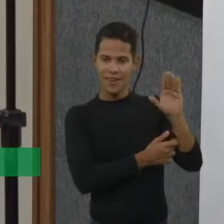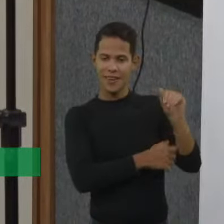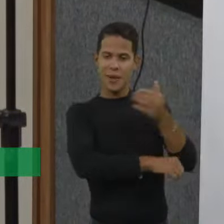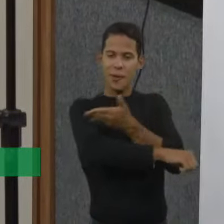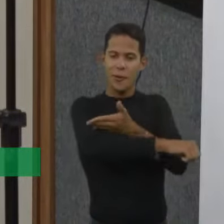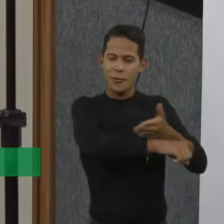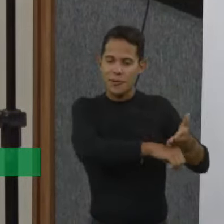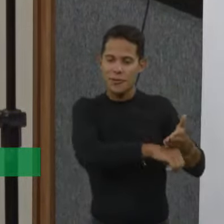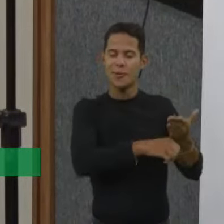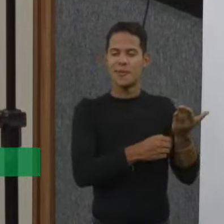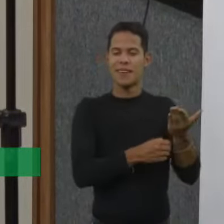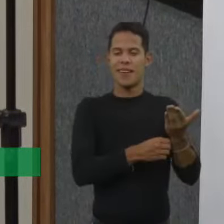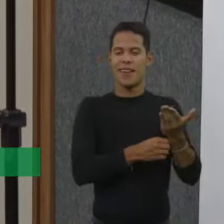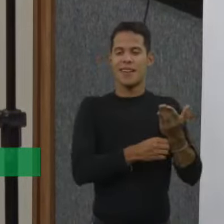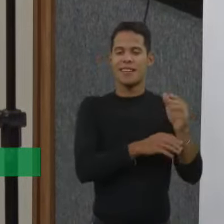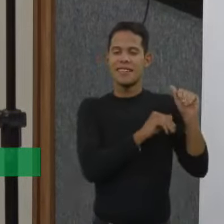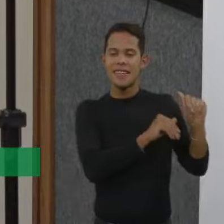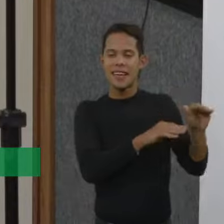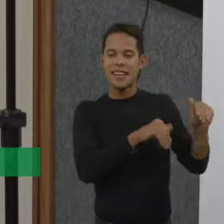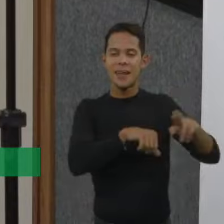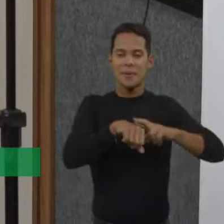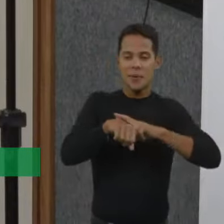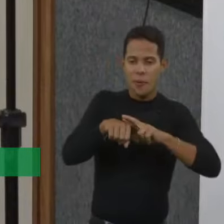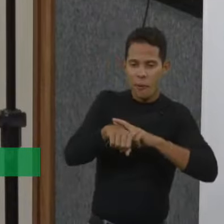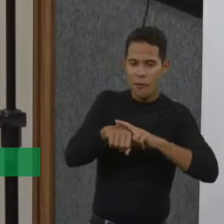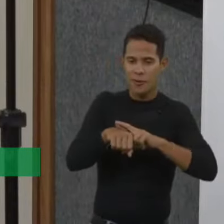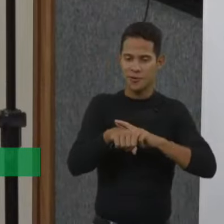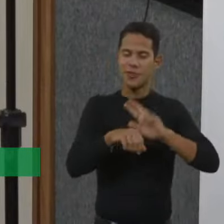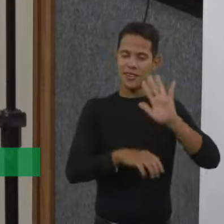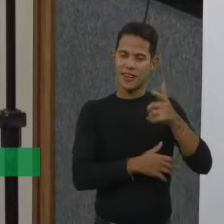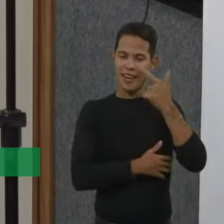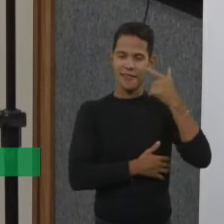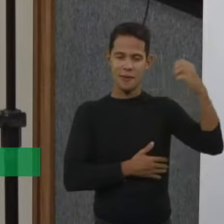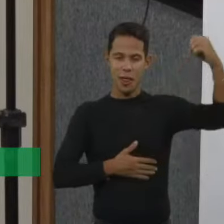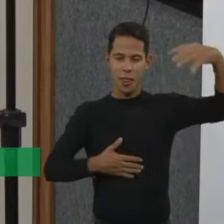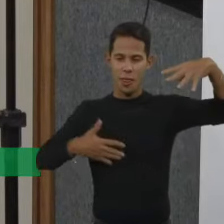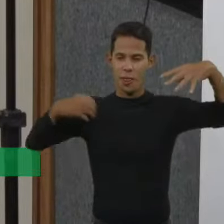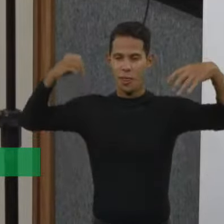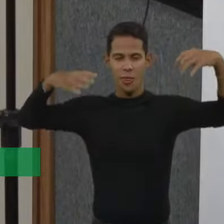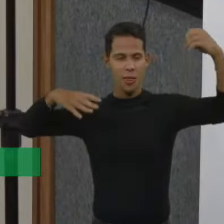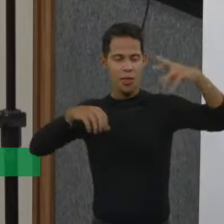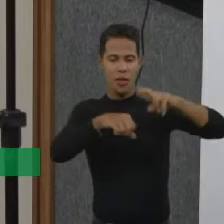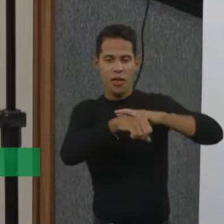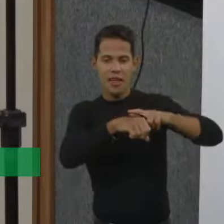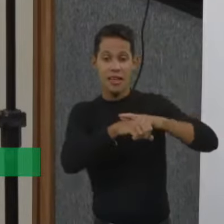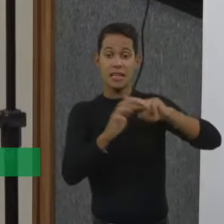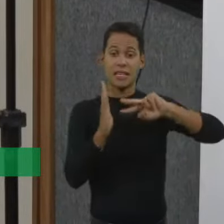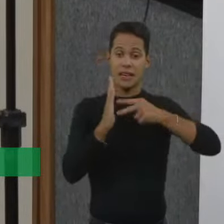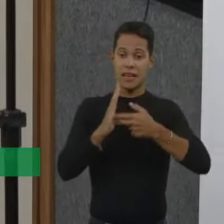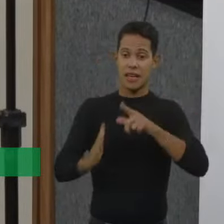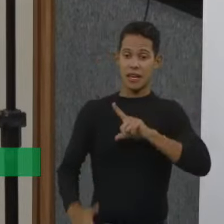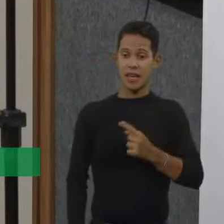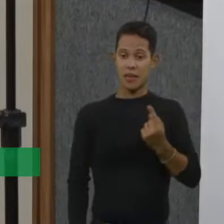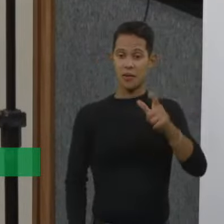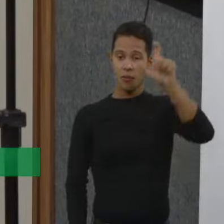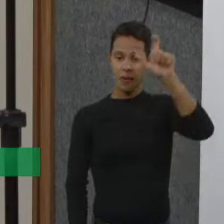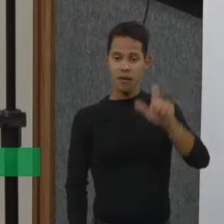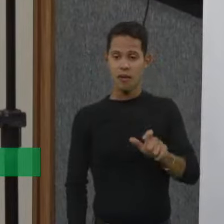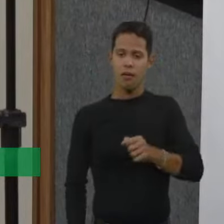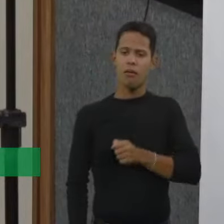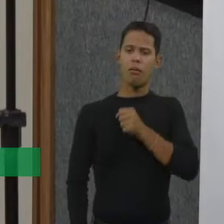em setembro. Então, sempre que virem isso, lembrem que tem alguém que está tossindo bastante, que tem problemas para ganhar